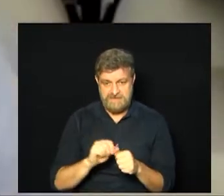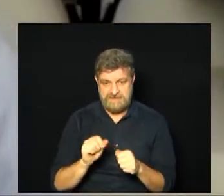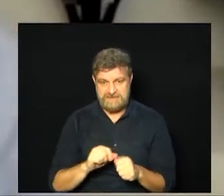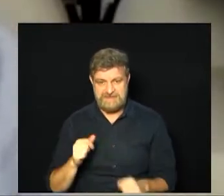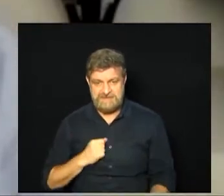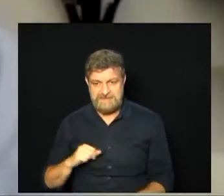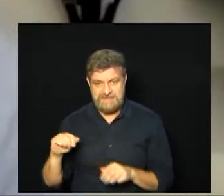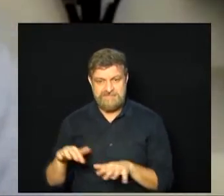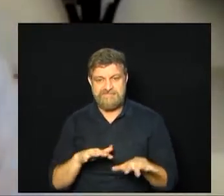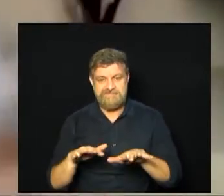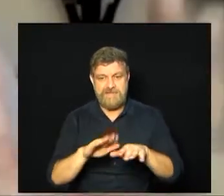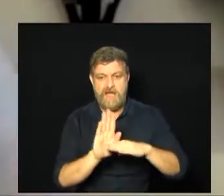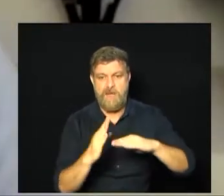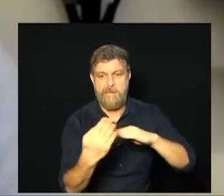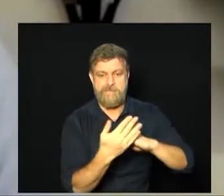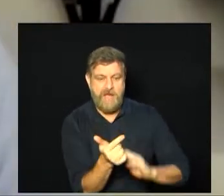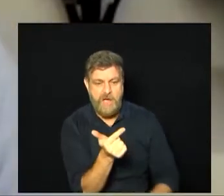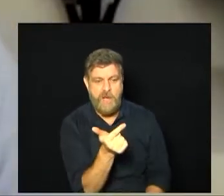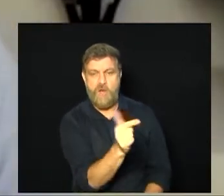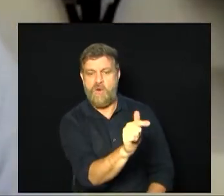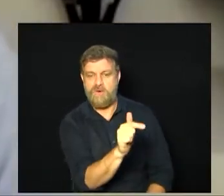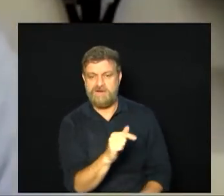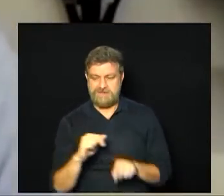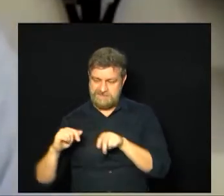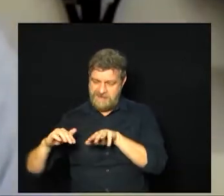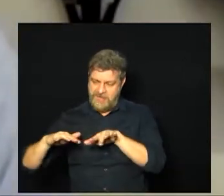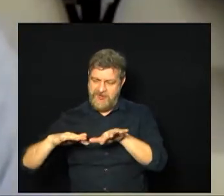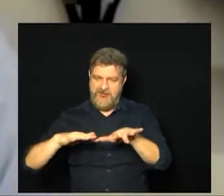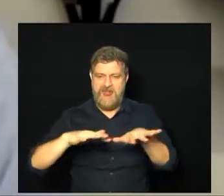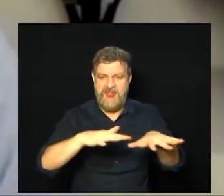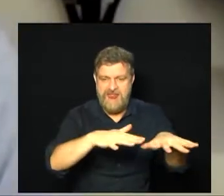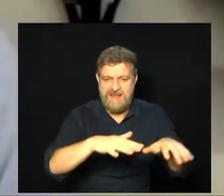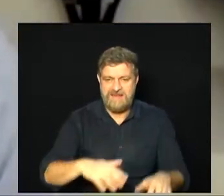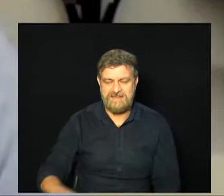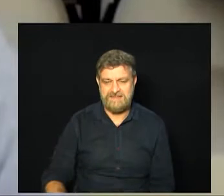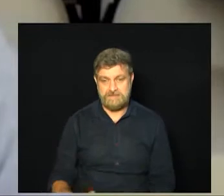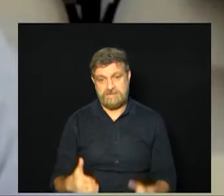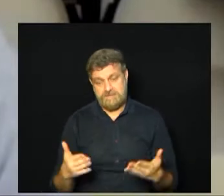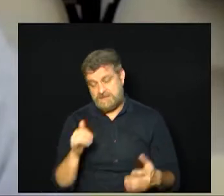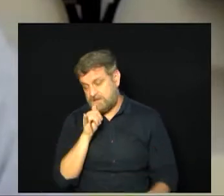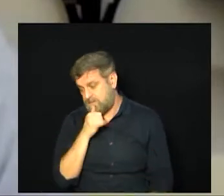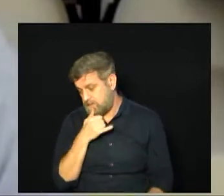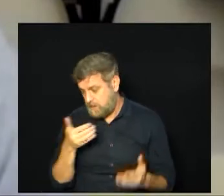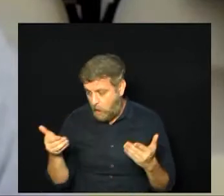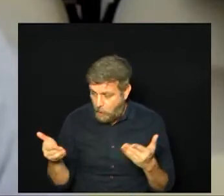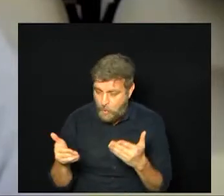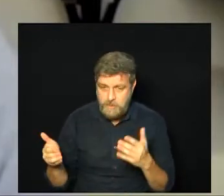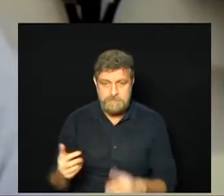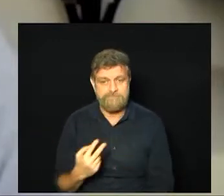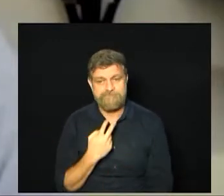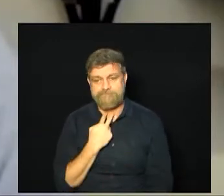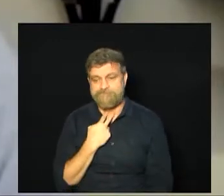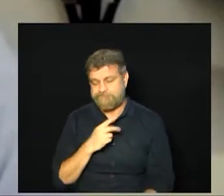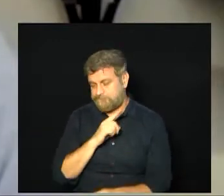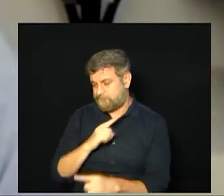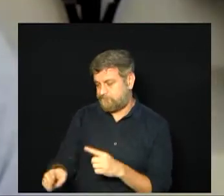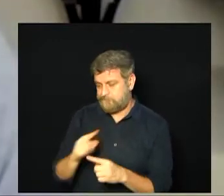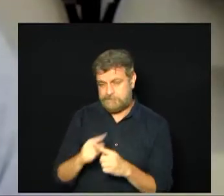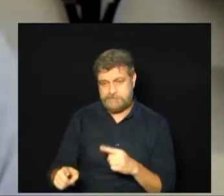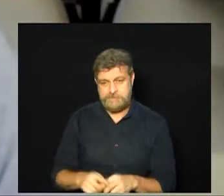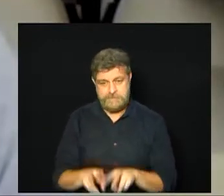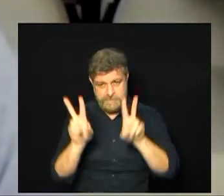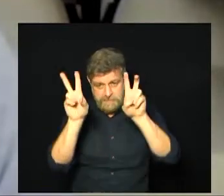excursão para outro bairro, que era uma coisa de outro mundo, né? E, infelizmente, hoje em dia, essa questão